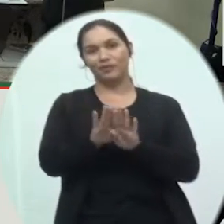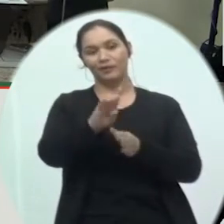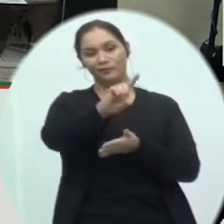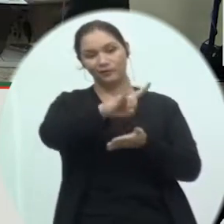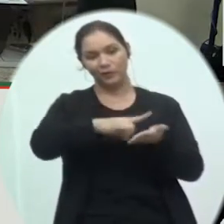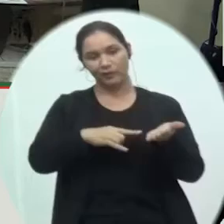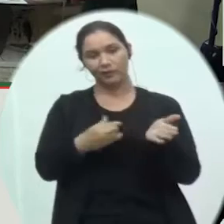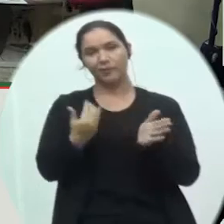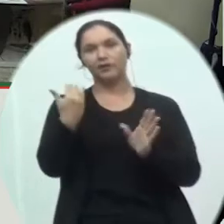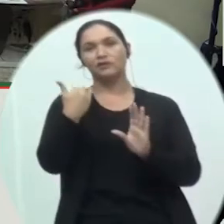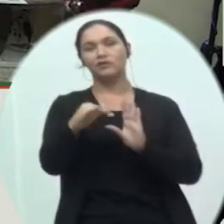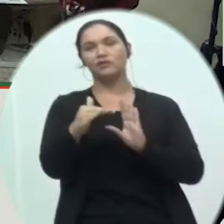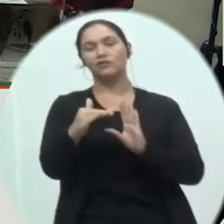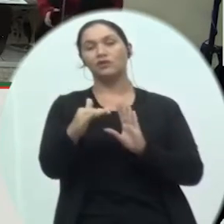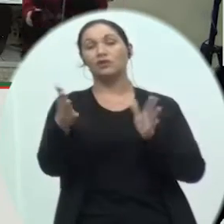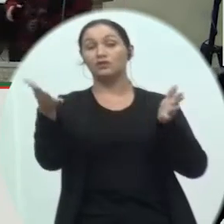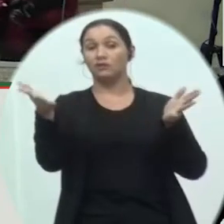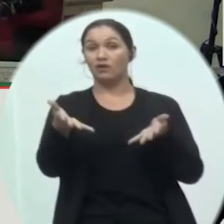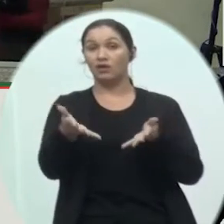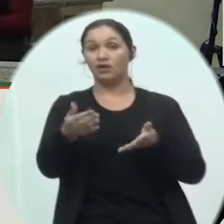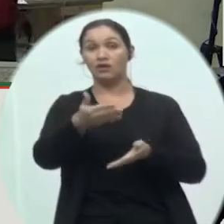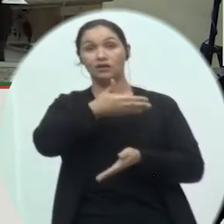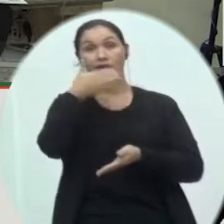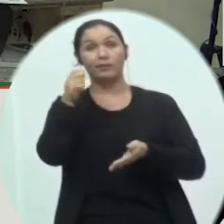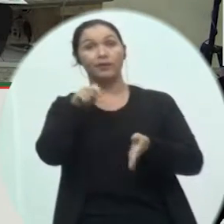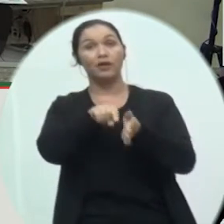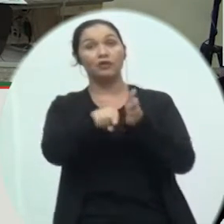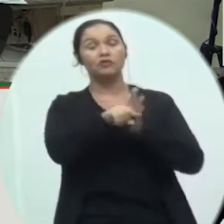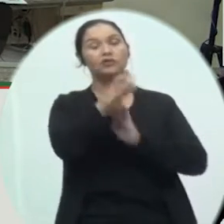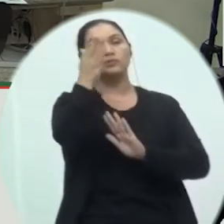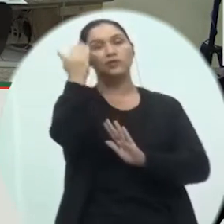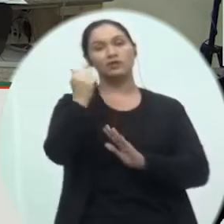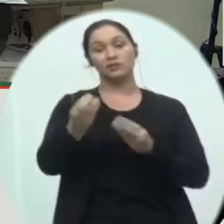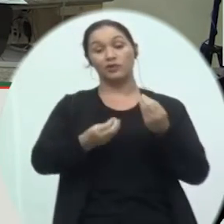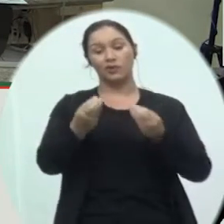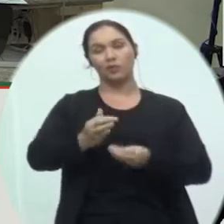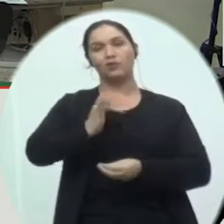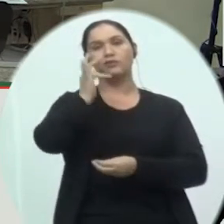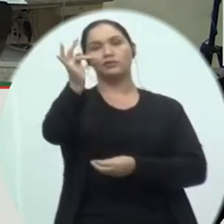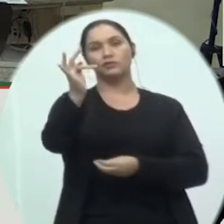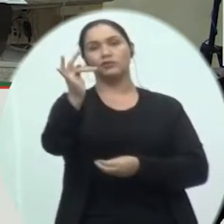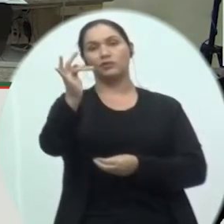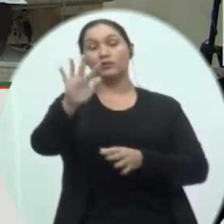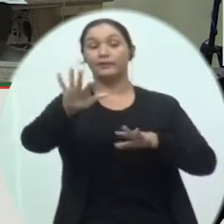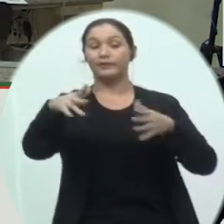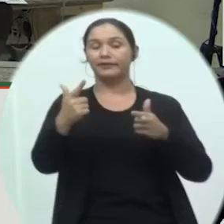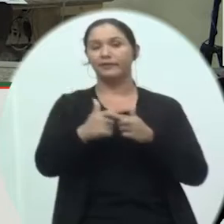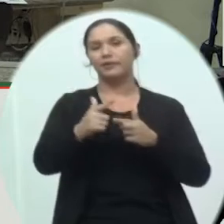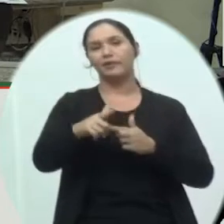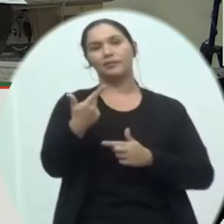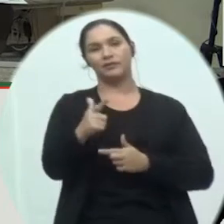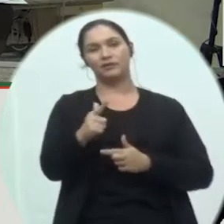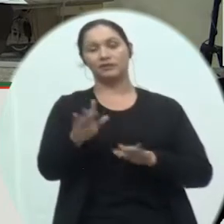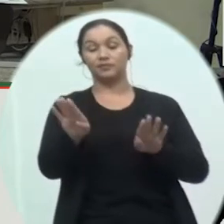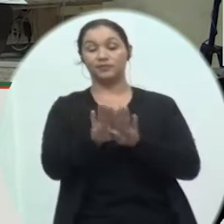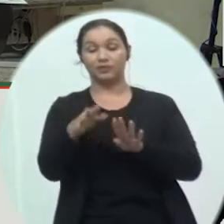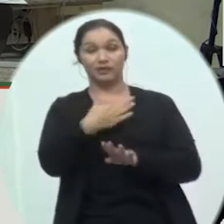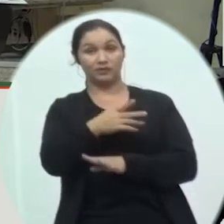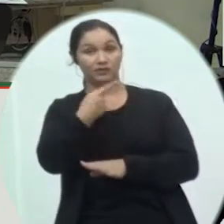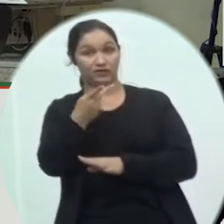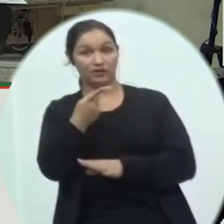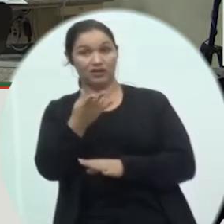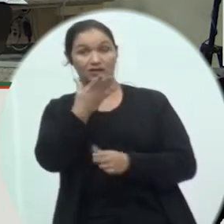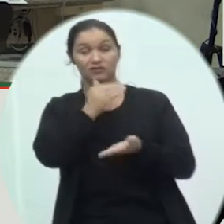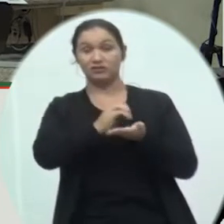verifique e veja mais para o futuro. E eu também quero dar mais uma palavra aqui sobre o secretário de Saúde, e